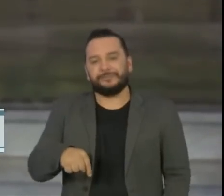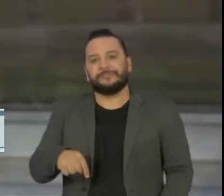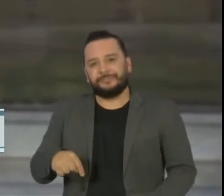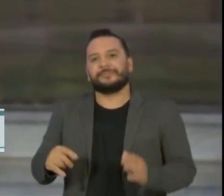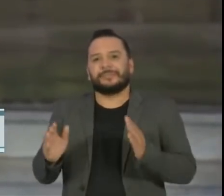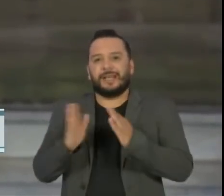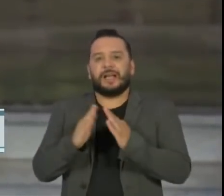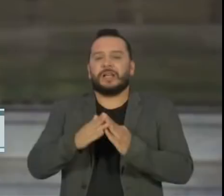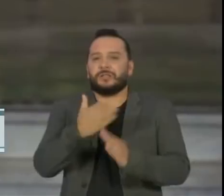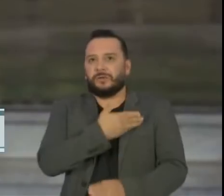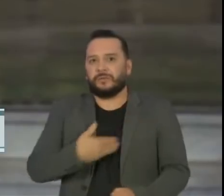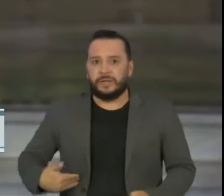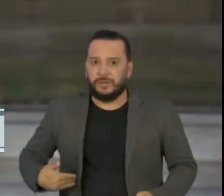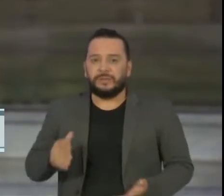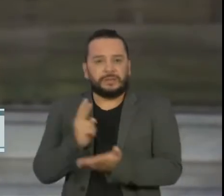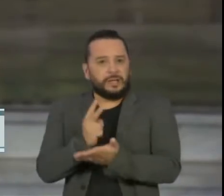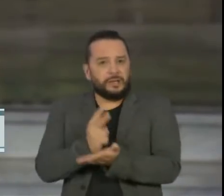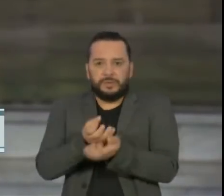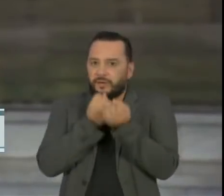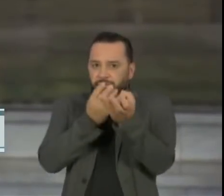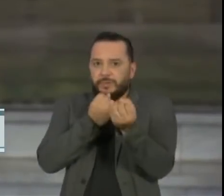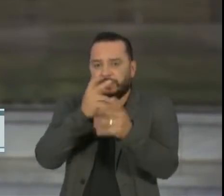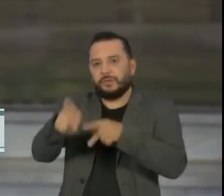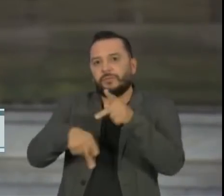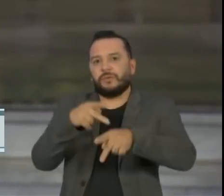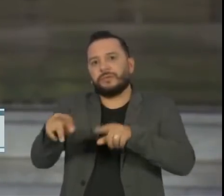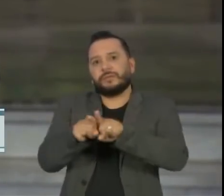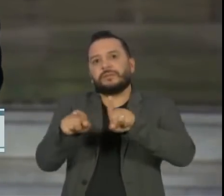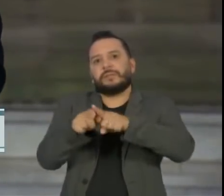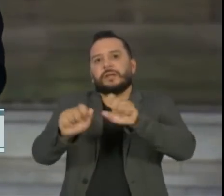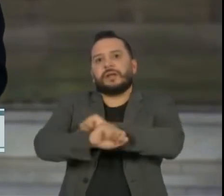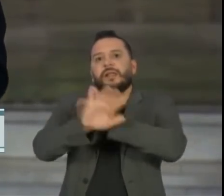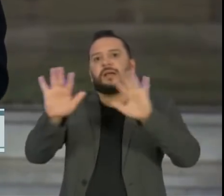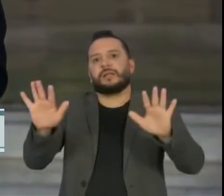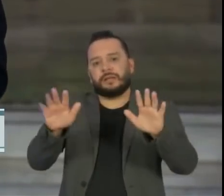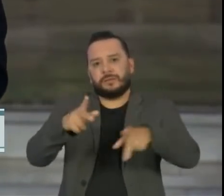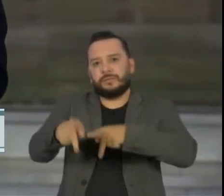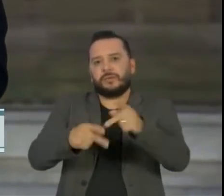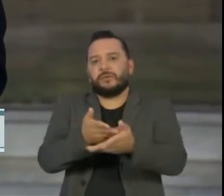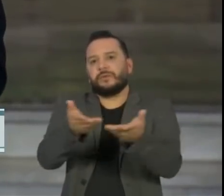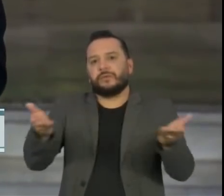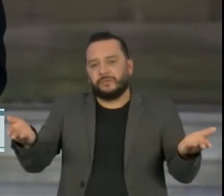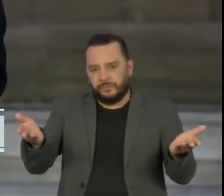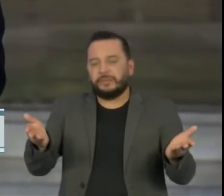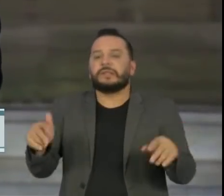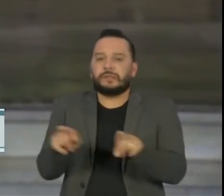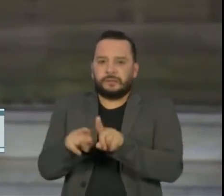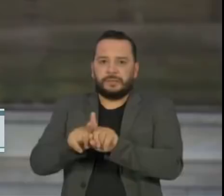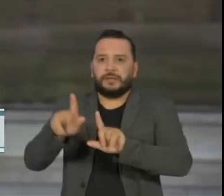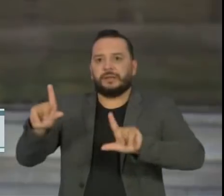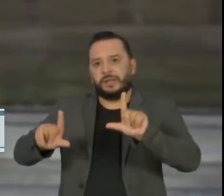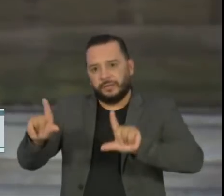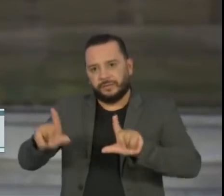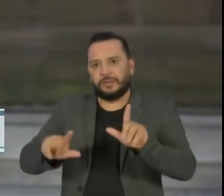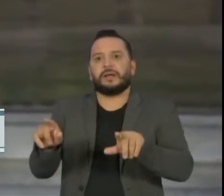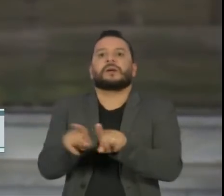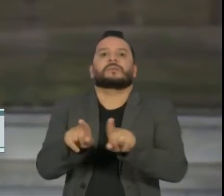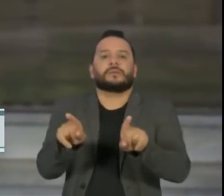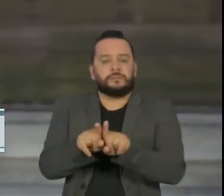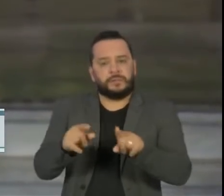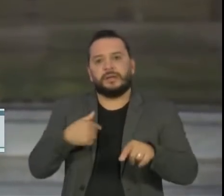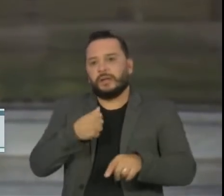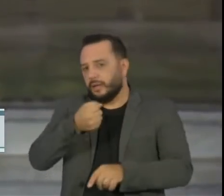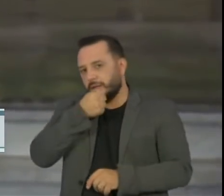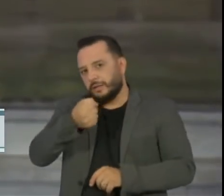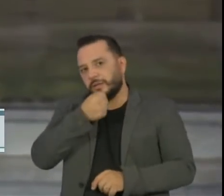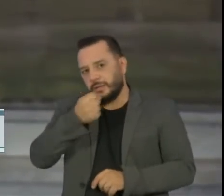do nosso programa de informação e transparência para os veículos de comunicação e a opinião pública de São Paulo